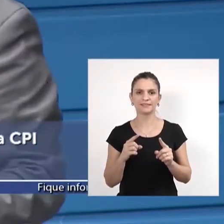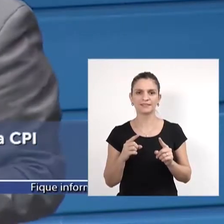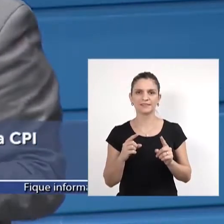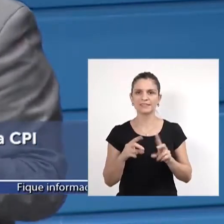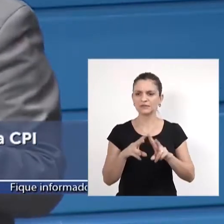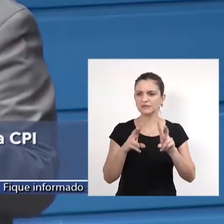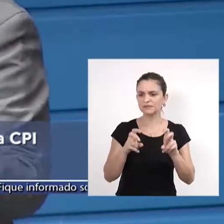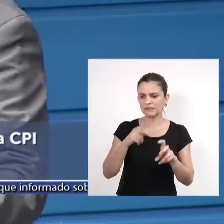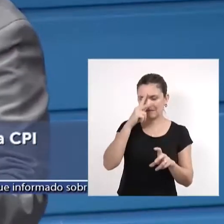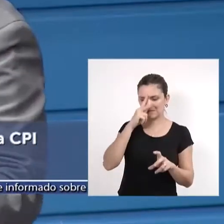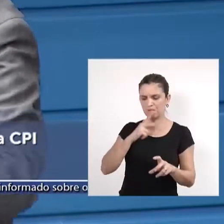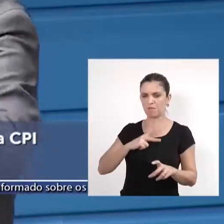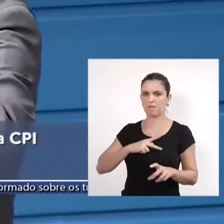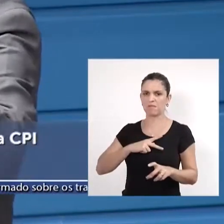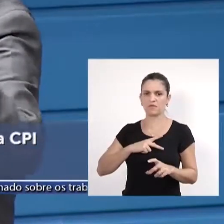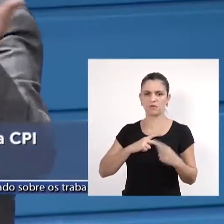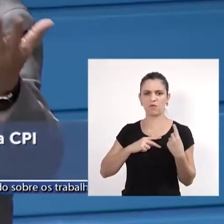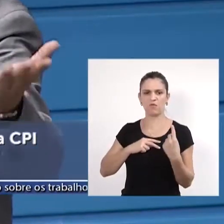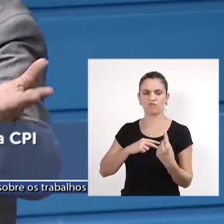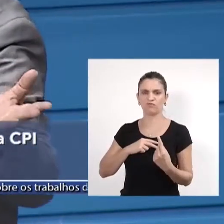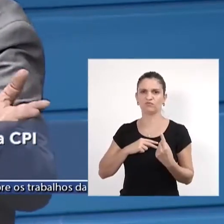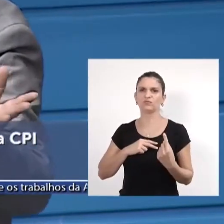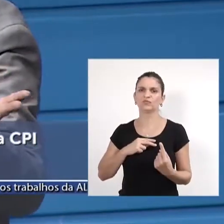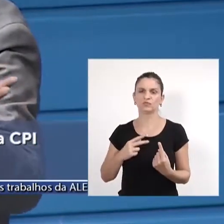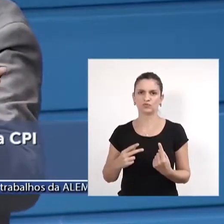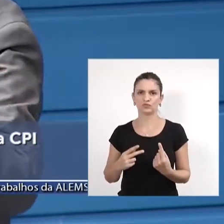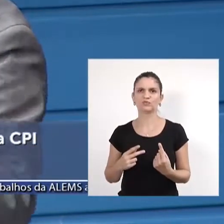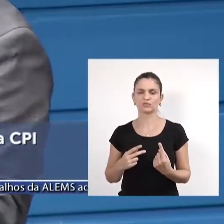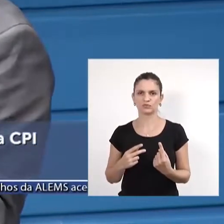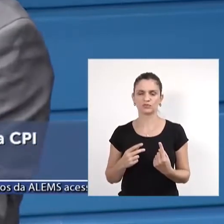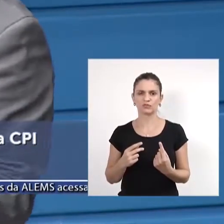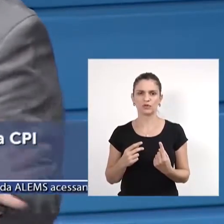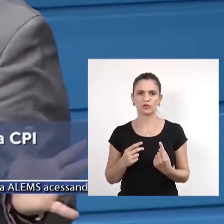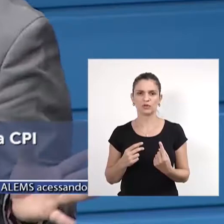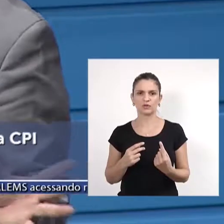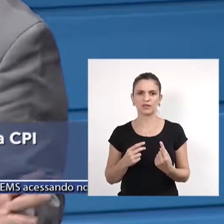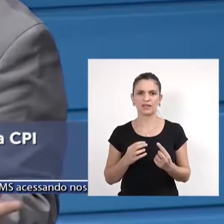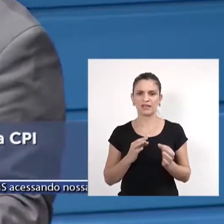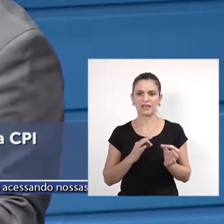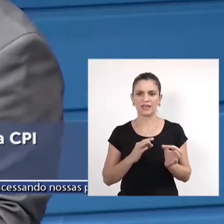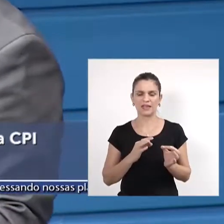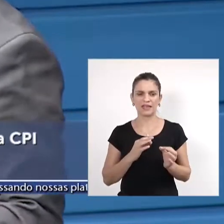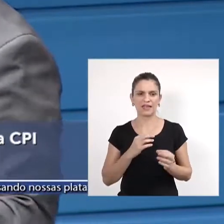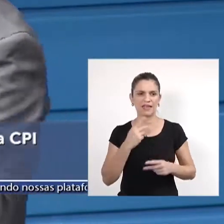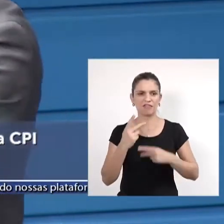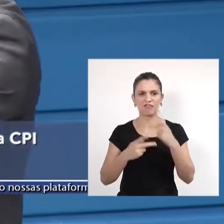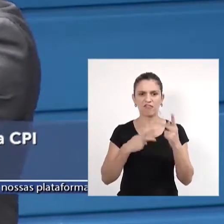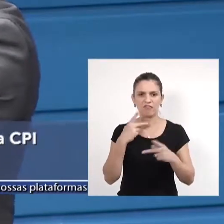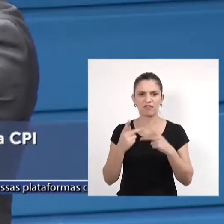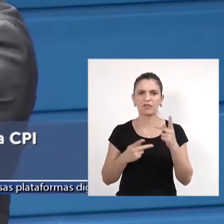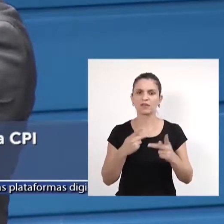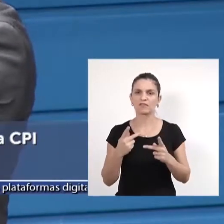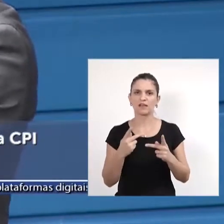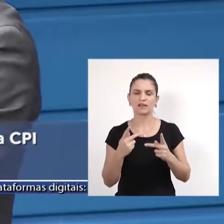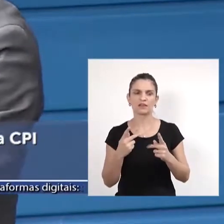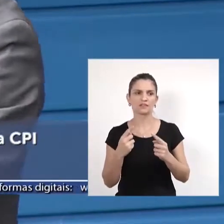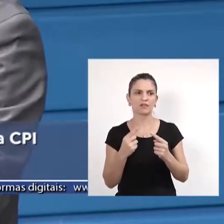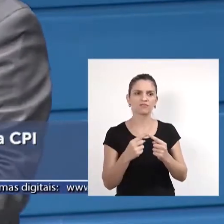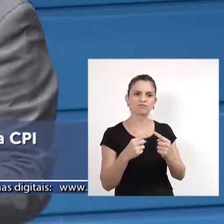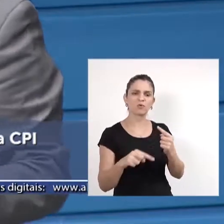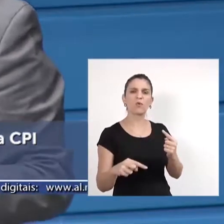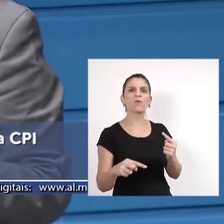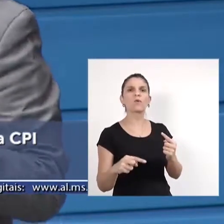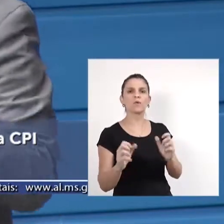é transformar fatos, criando factoides e argumentos para colocar a opinião pública contra a Assembleia